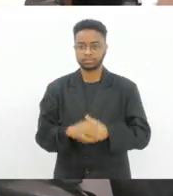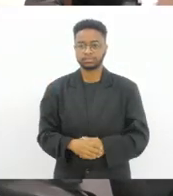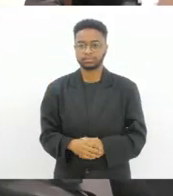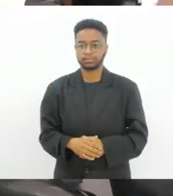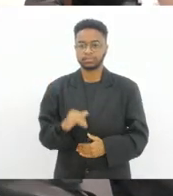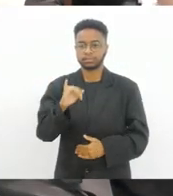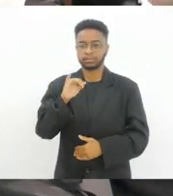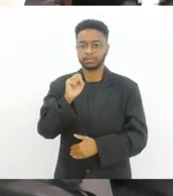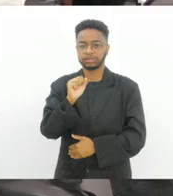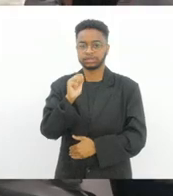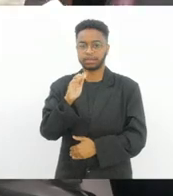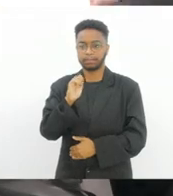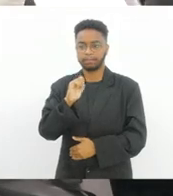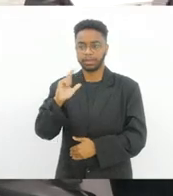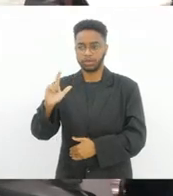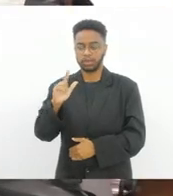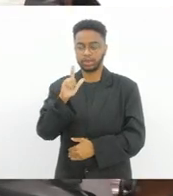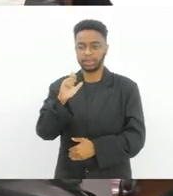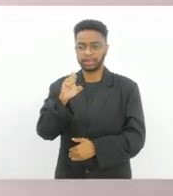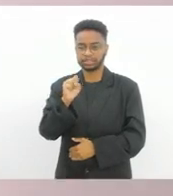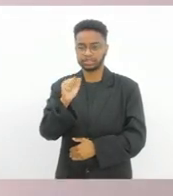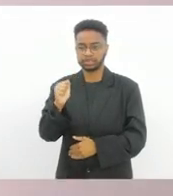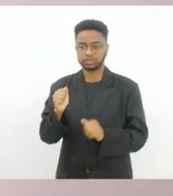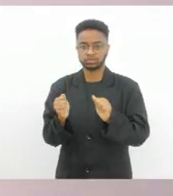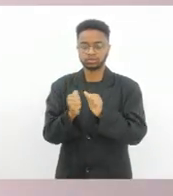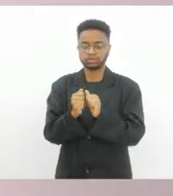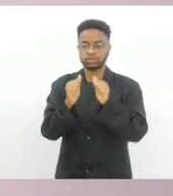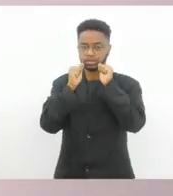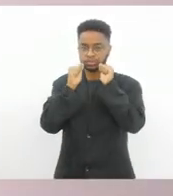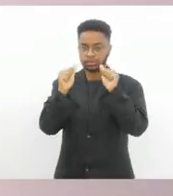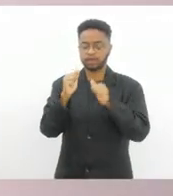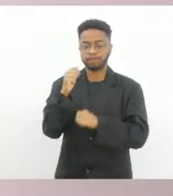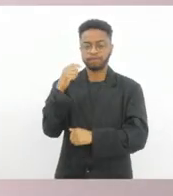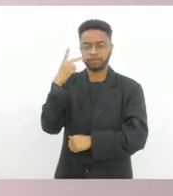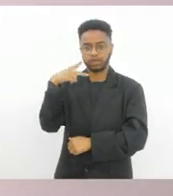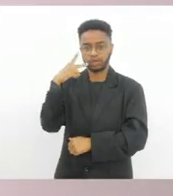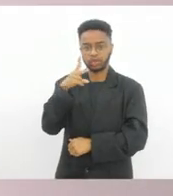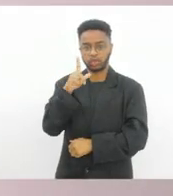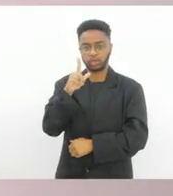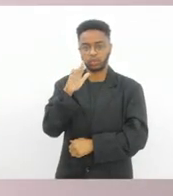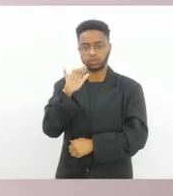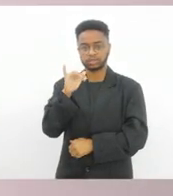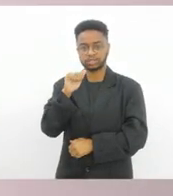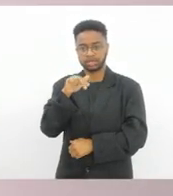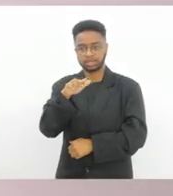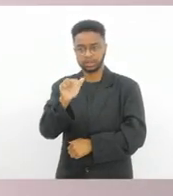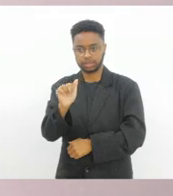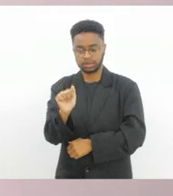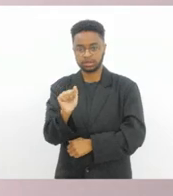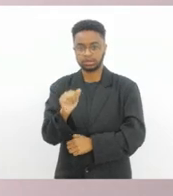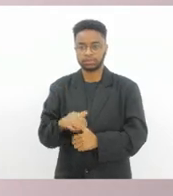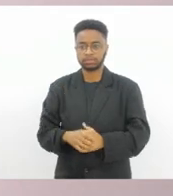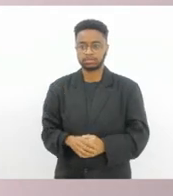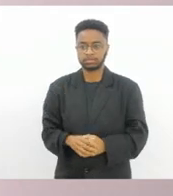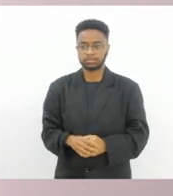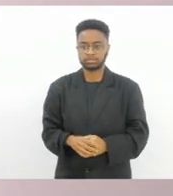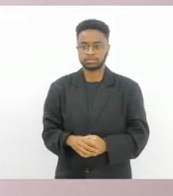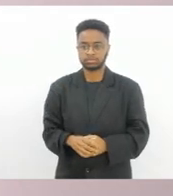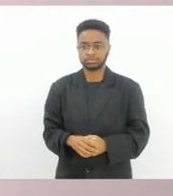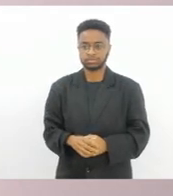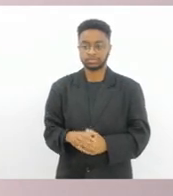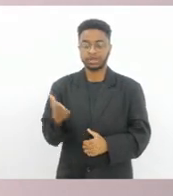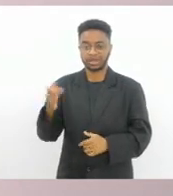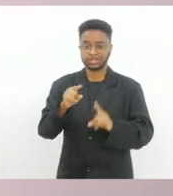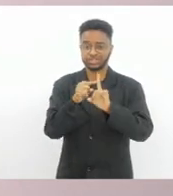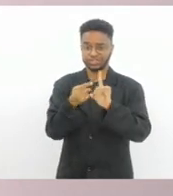Senhora Isabel Lessa, da assessoria da vereadora Luciana Boatê, que está